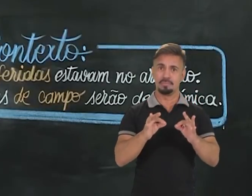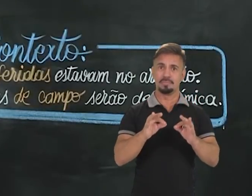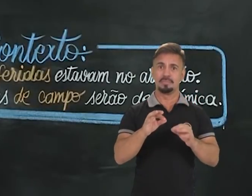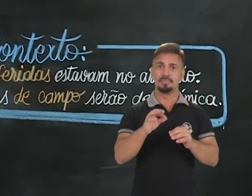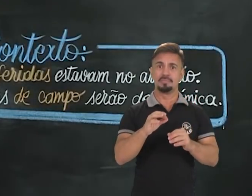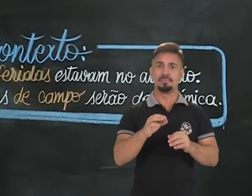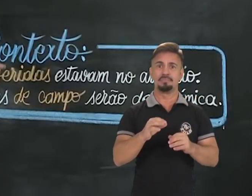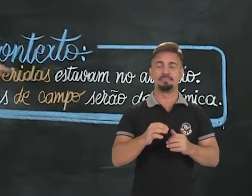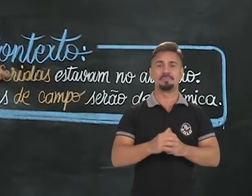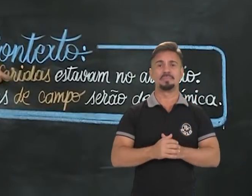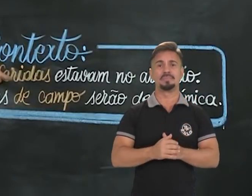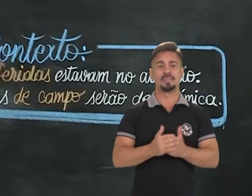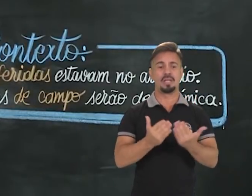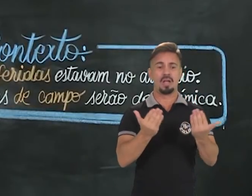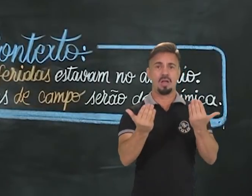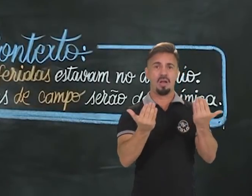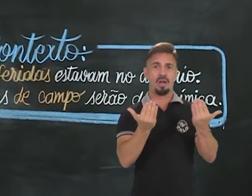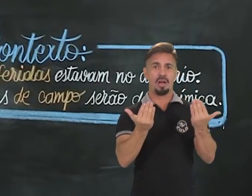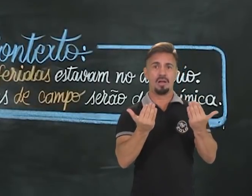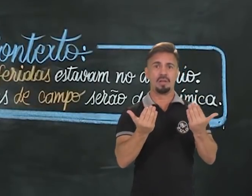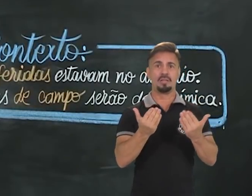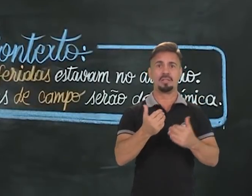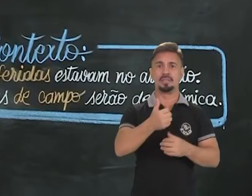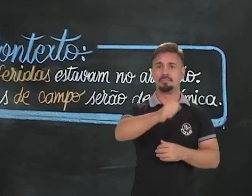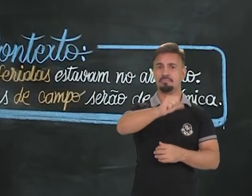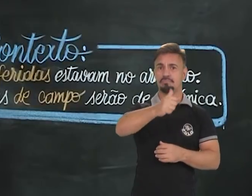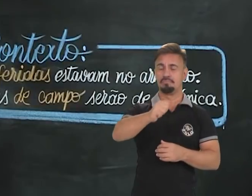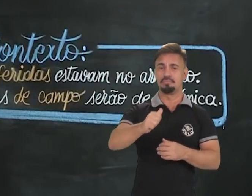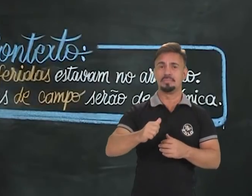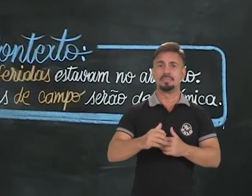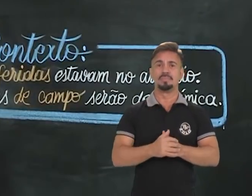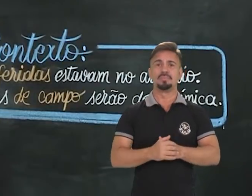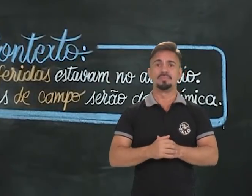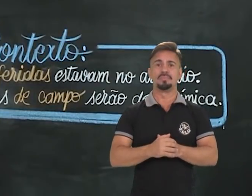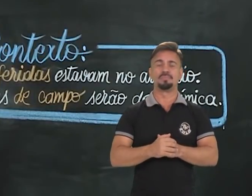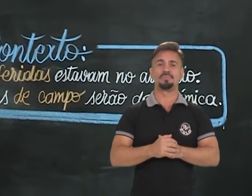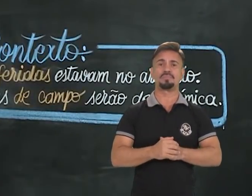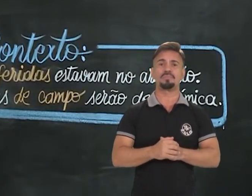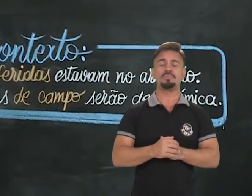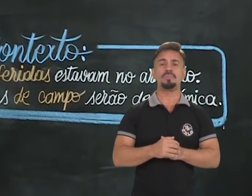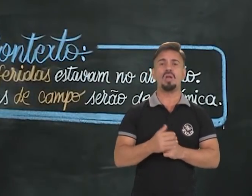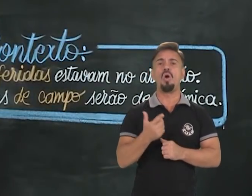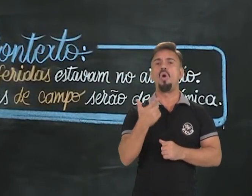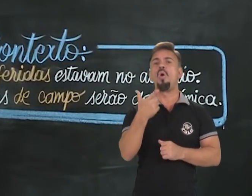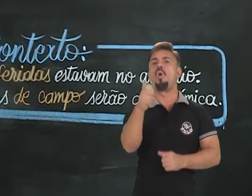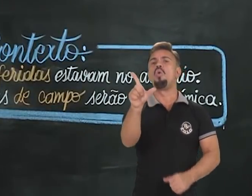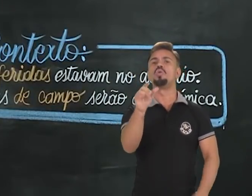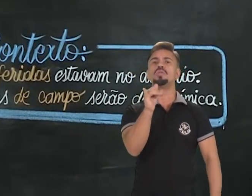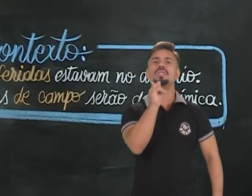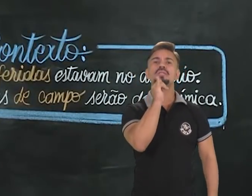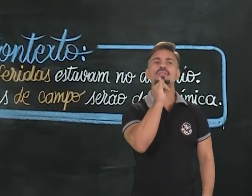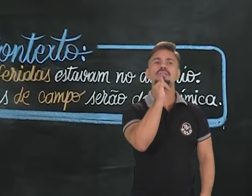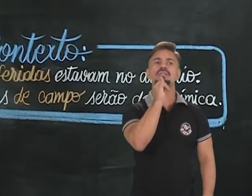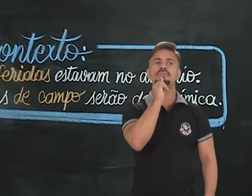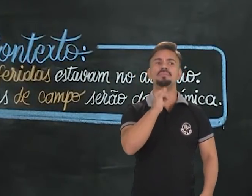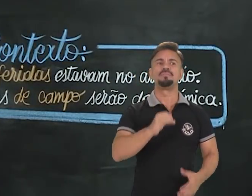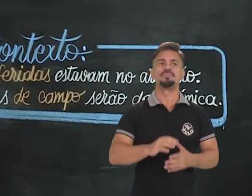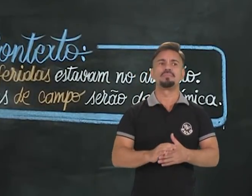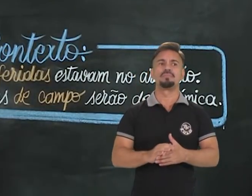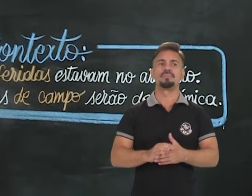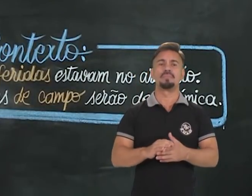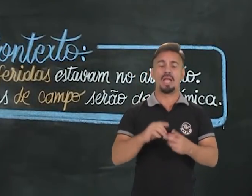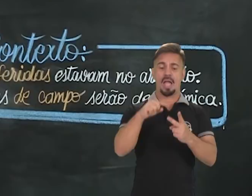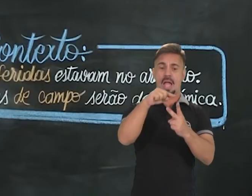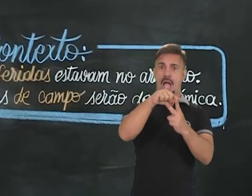essa análise ao mesmo tempo. Adjunto adnominal, pronome e adjetivo. Vamos ver um outro exemplo, logo embaixo.